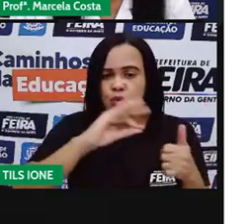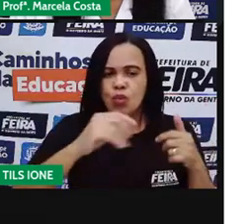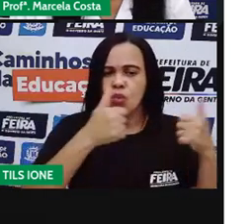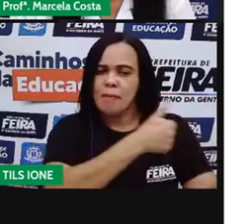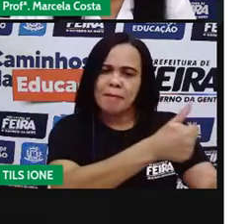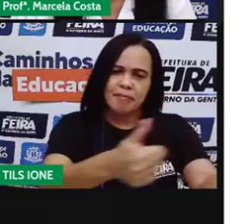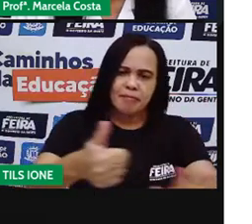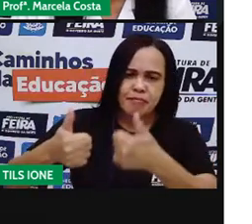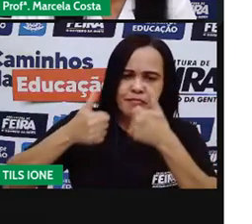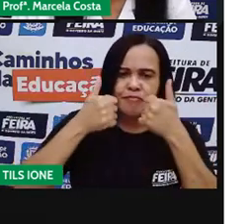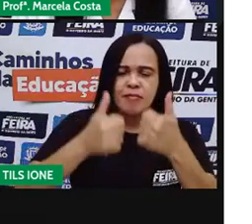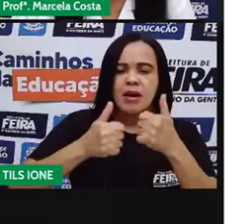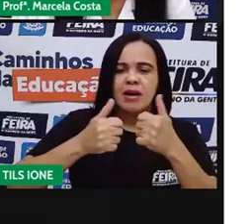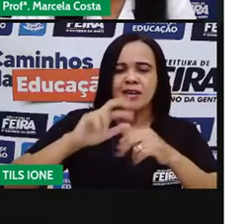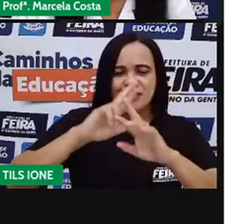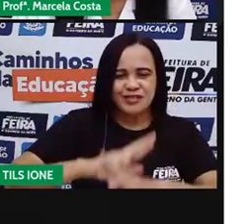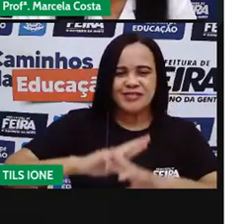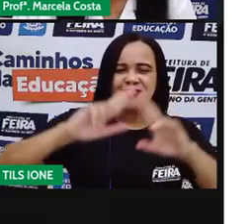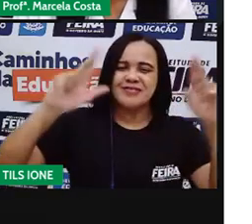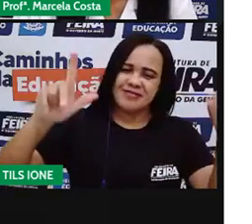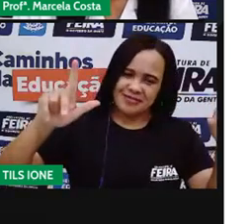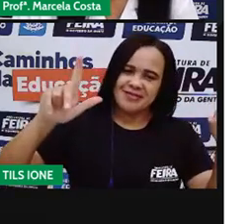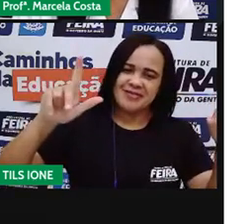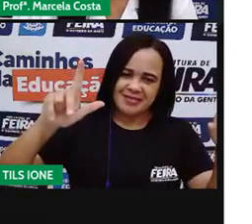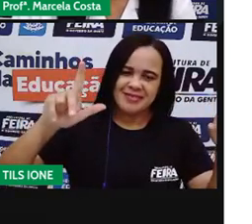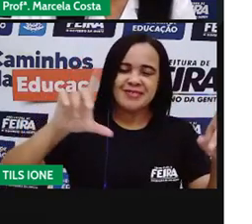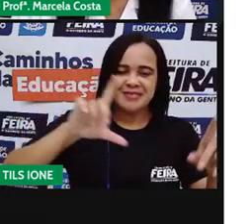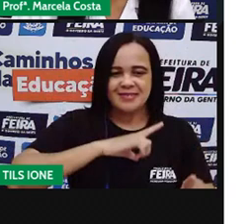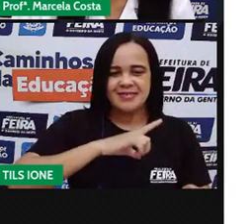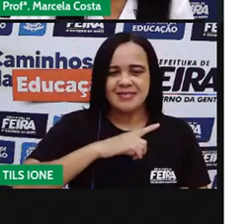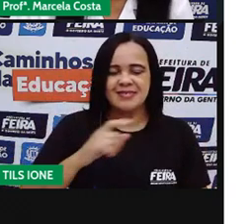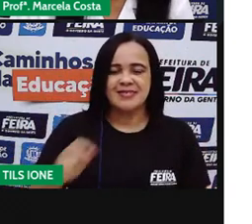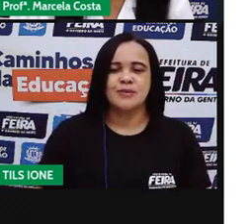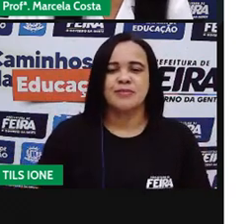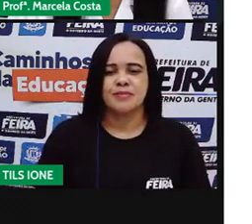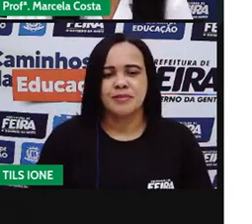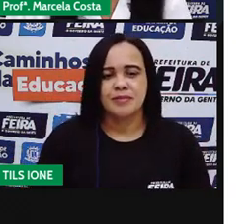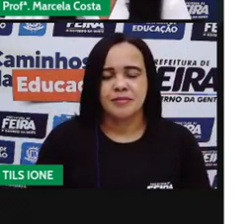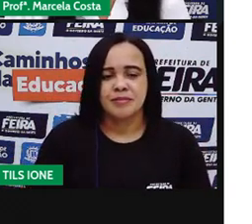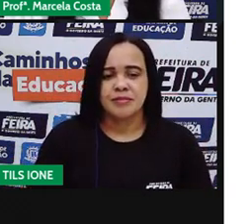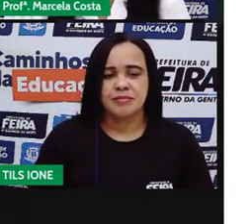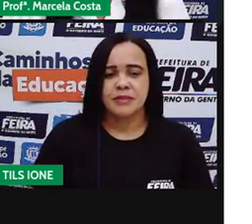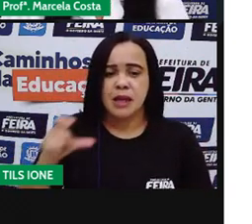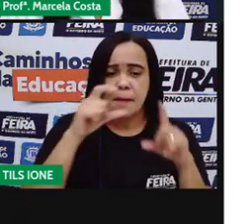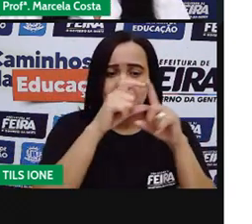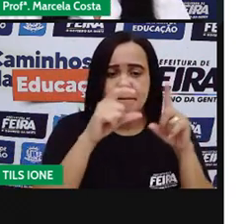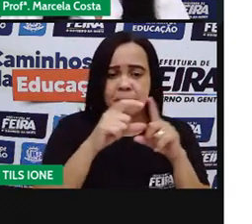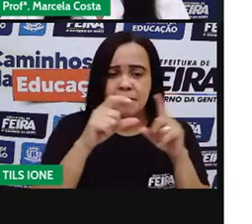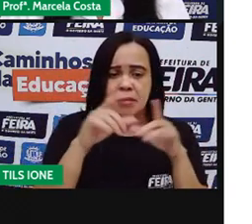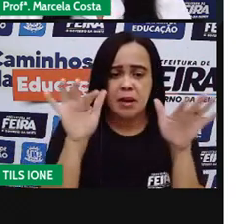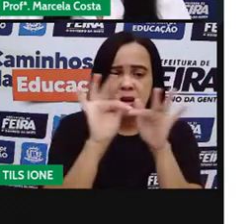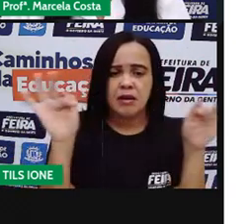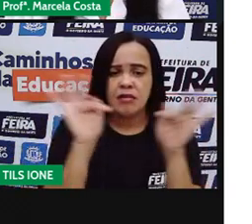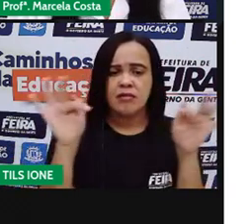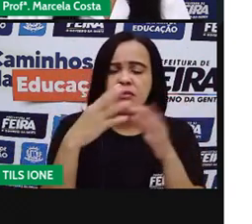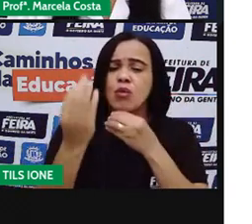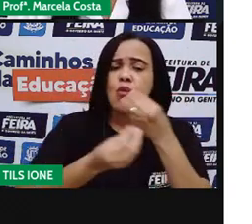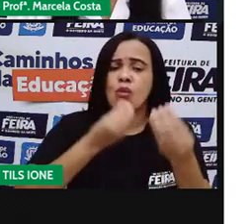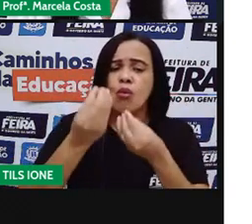ser diferente. Vamos ver quantas palavras tem essa frase?